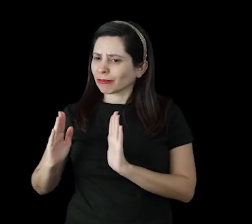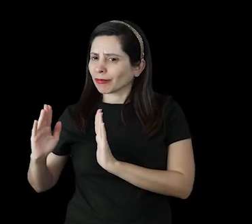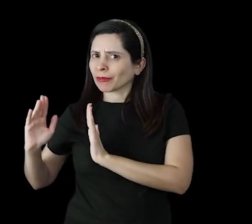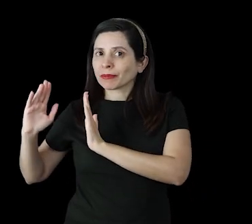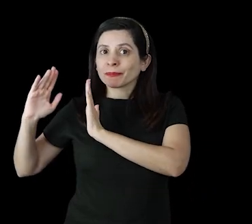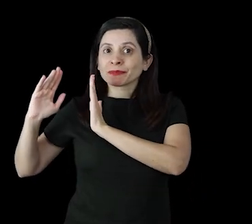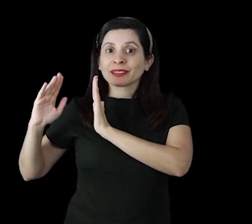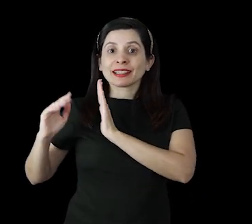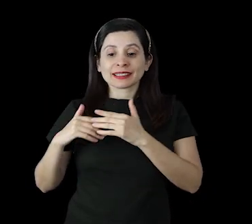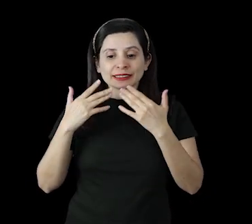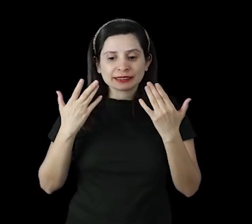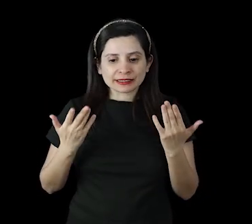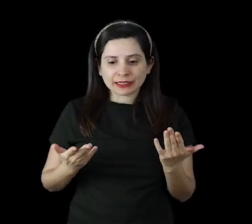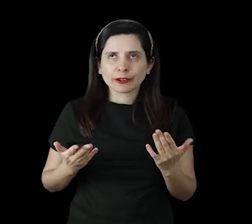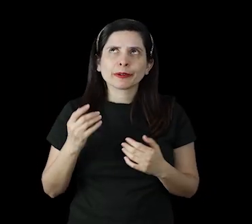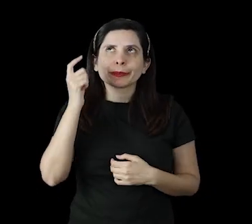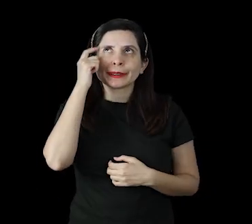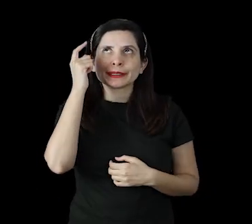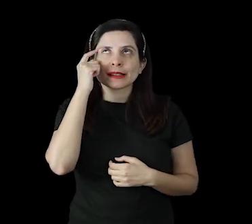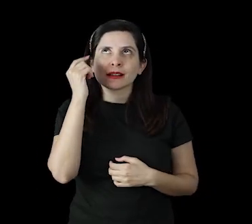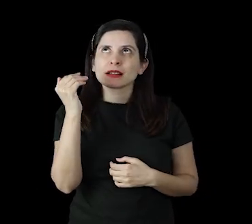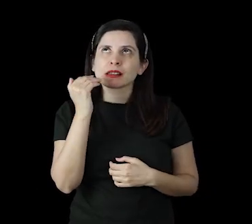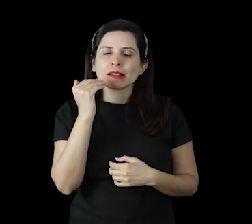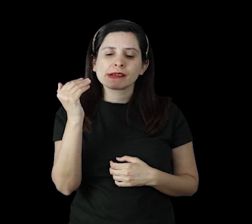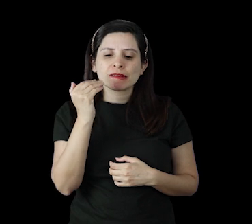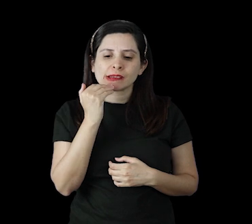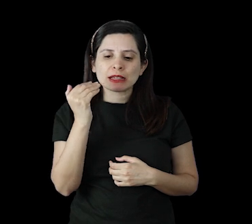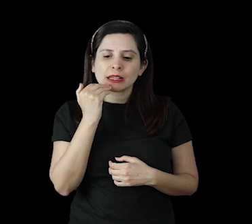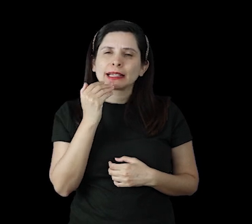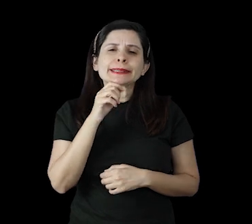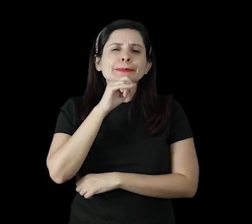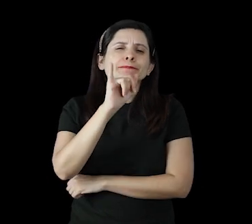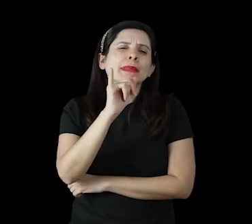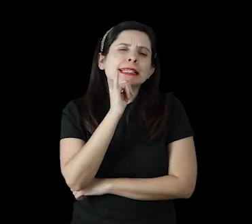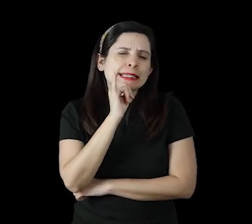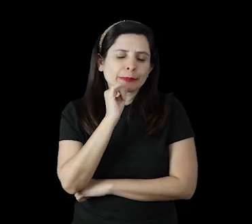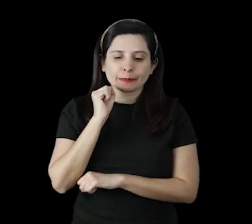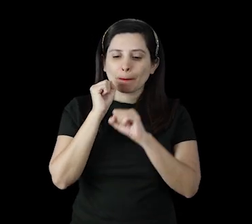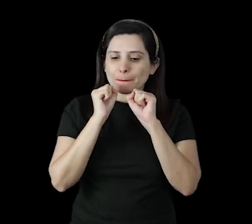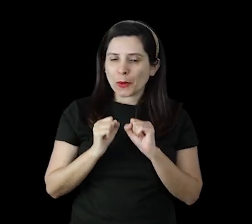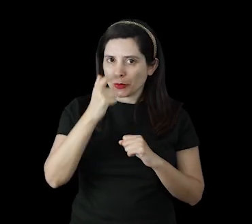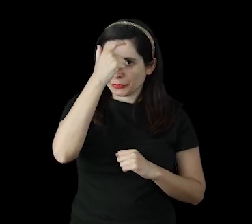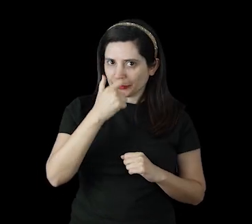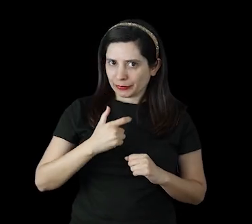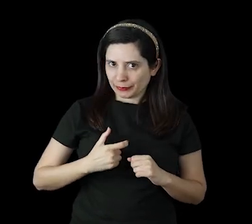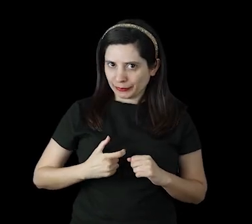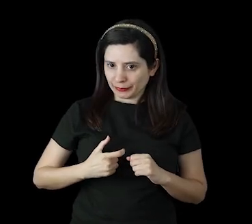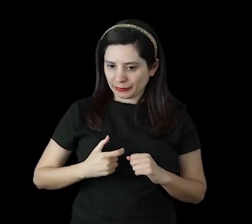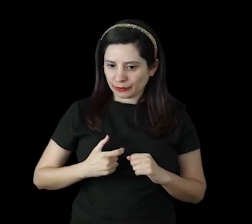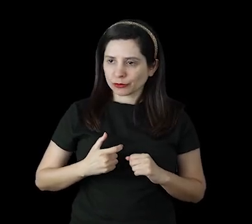Então, vamos pensar um defeito. Por exemplo, eu posso ser uma pessoa que eu